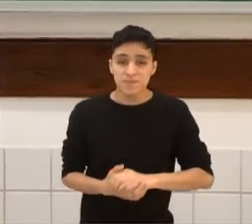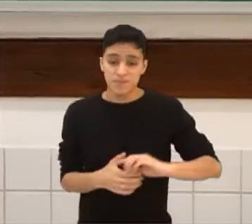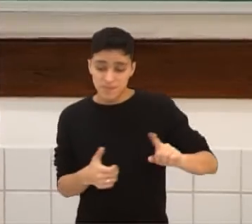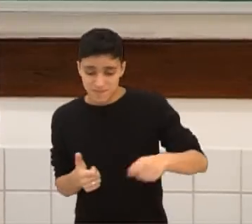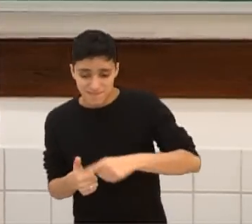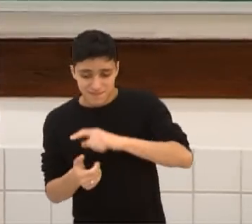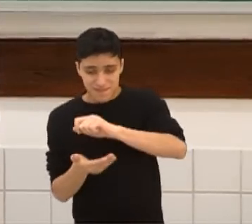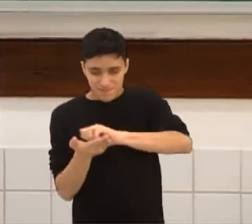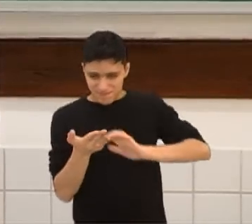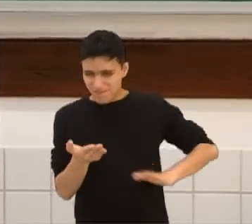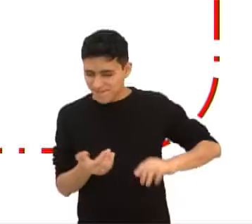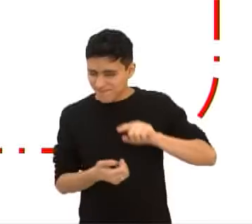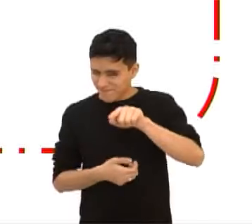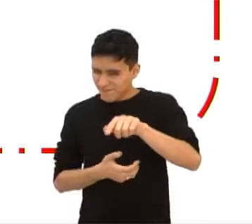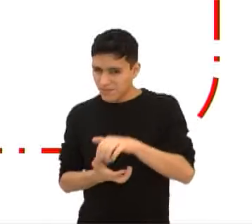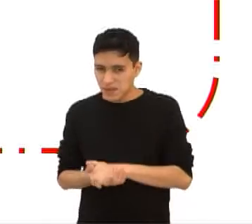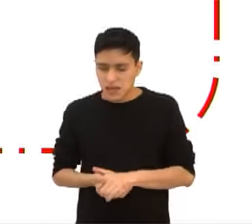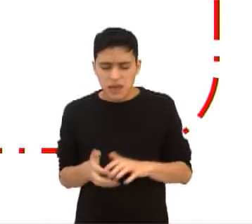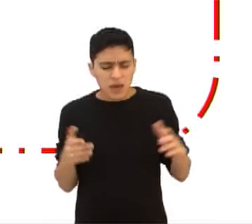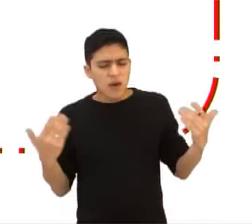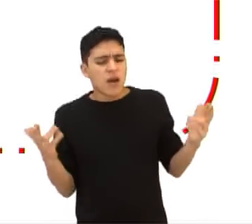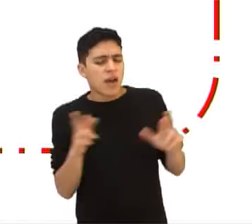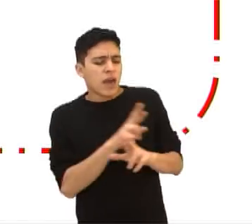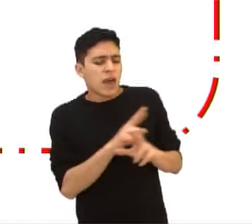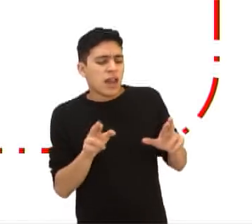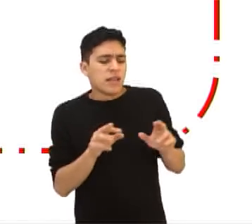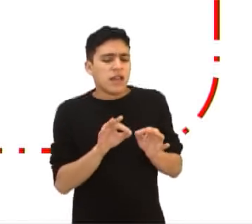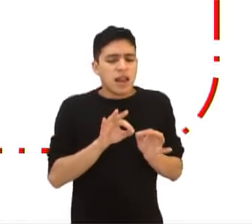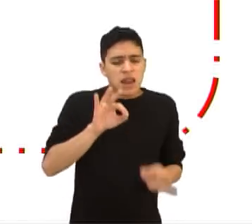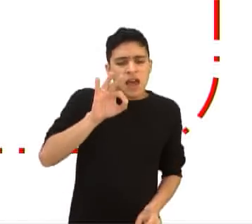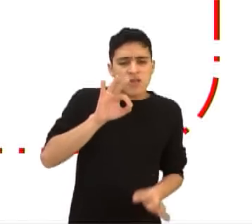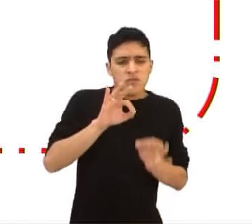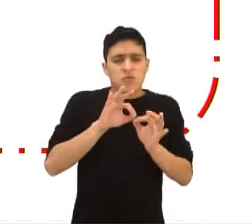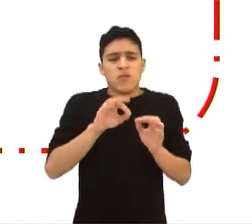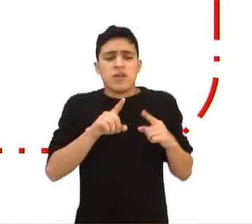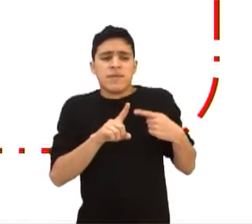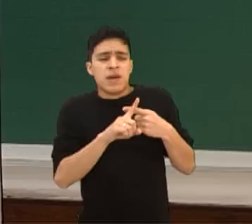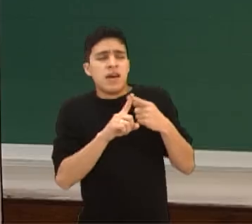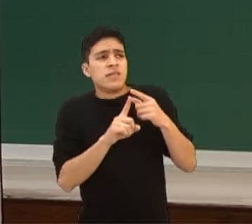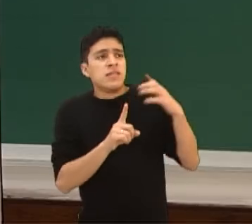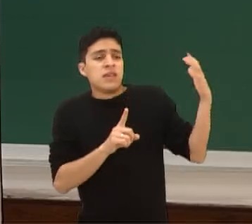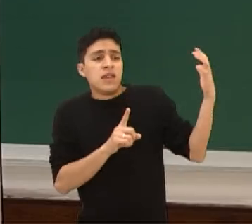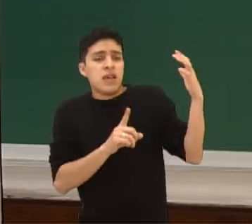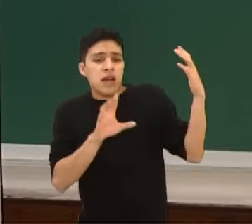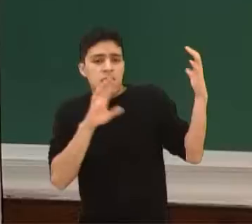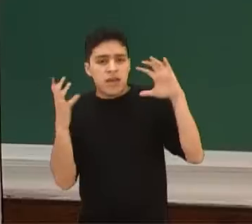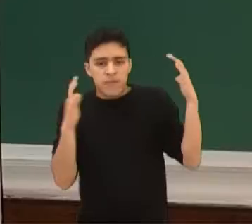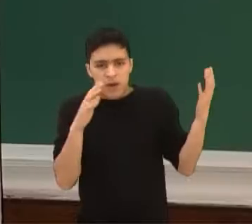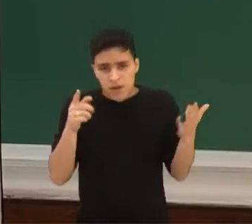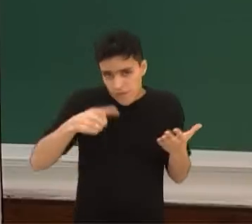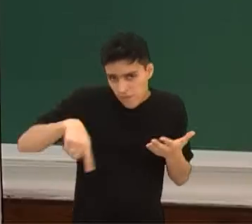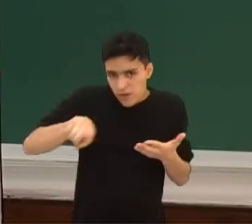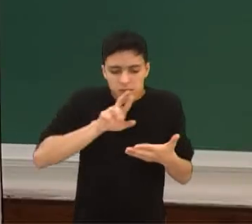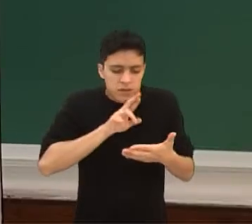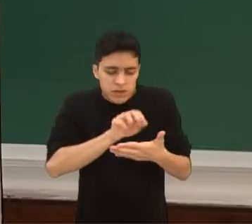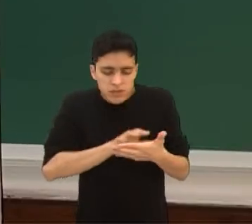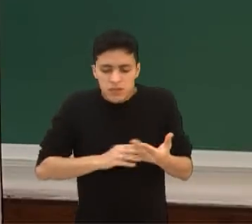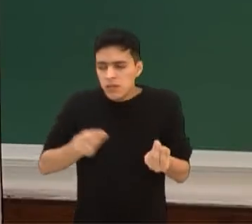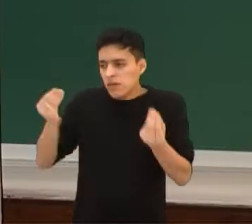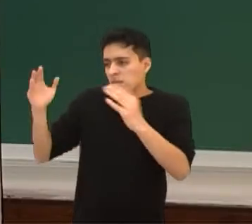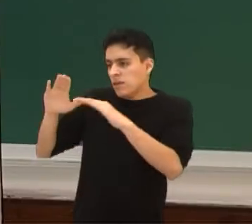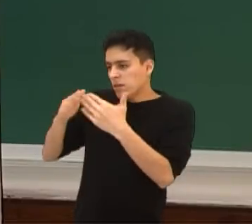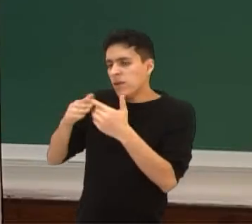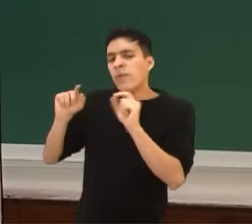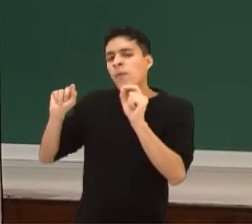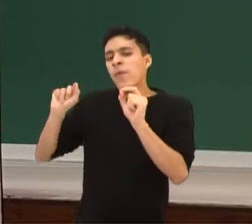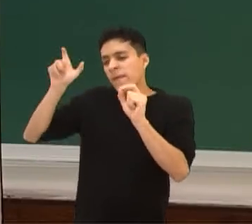atividade na tela para você. Qual é a relação entre latitude e clima? É essa atividade que você pode encaminhar para a sua escola ou colégio, para